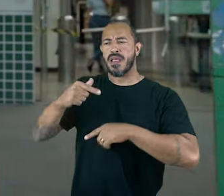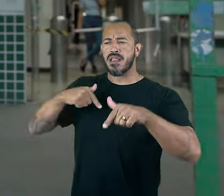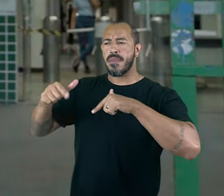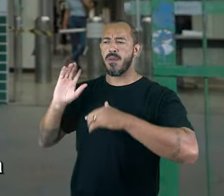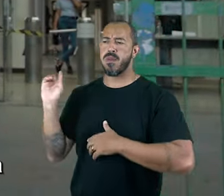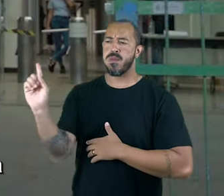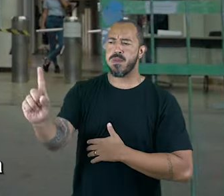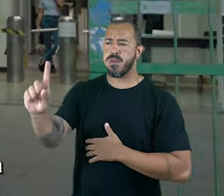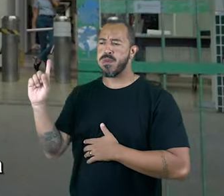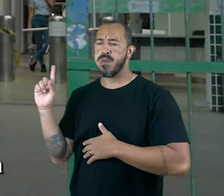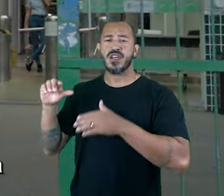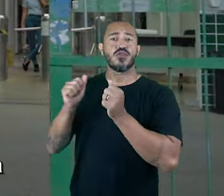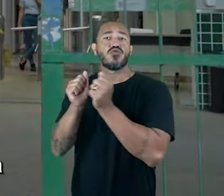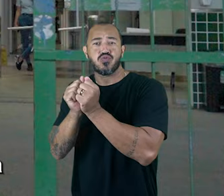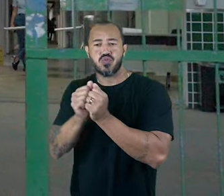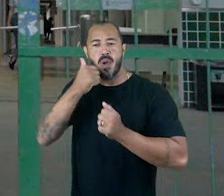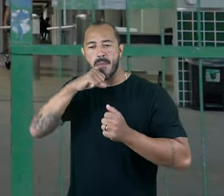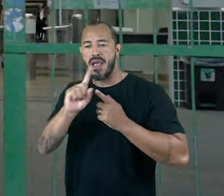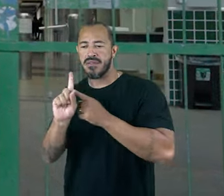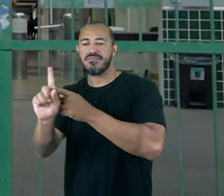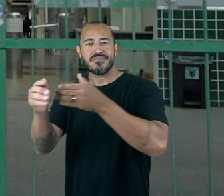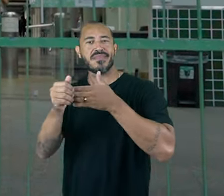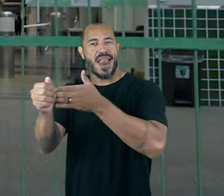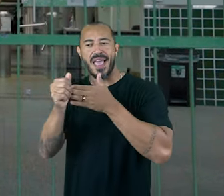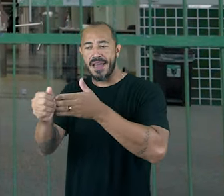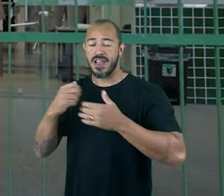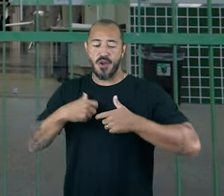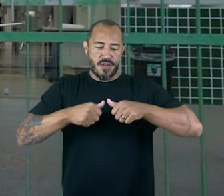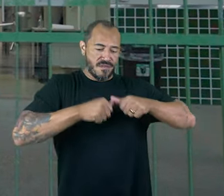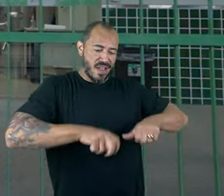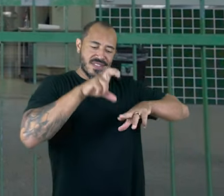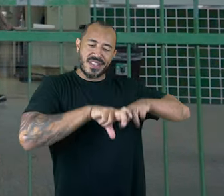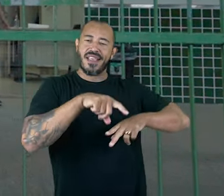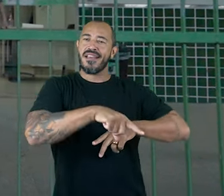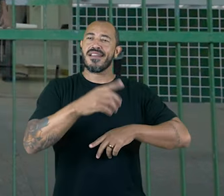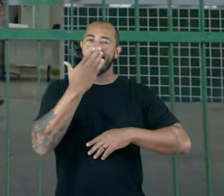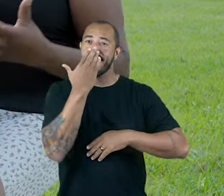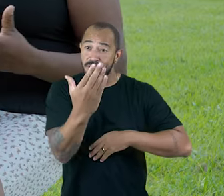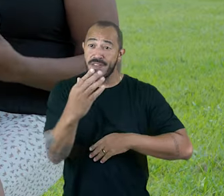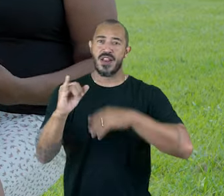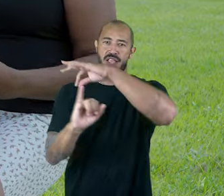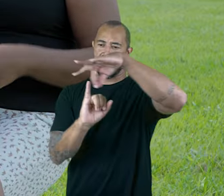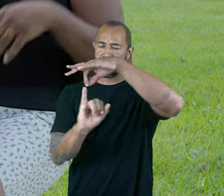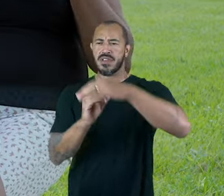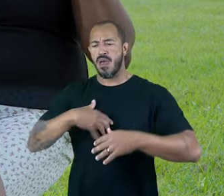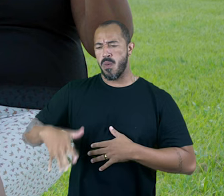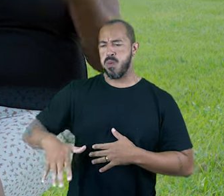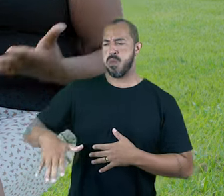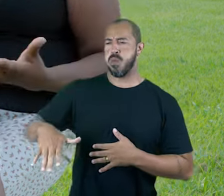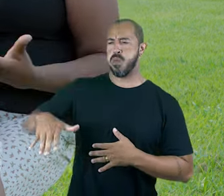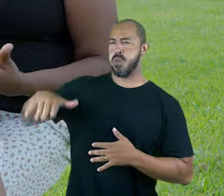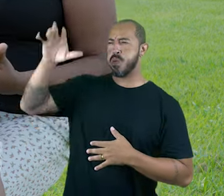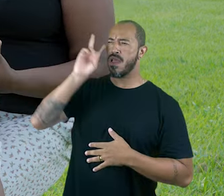trabalho dela. Ela me trazia pro trabalho com ela e me deixava sentadinha aqui na porta do IFES. Eu cresci vendo o IFES e, assim, eu